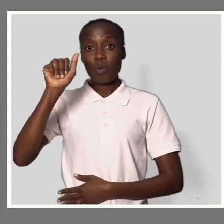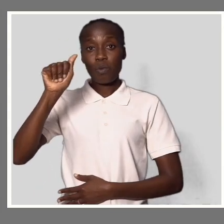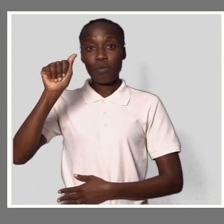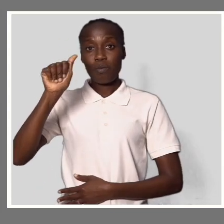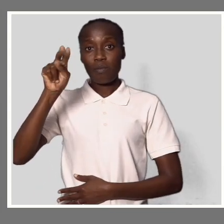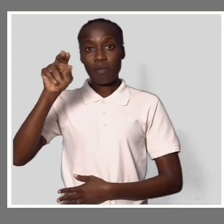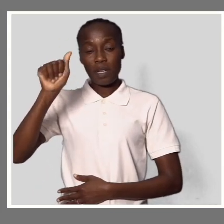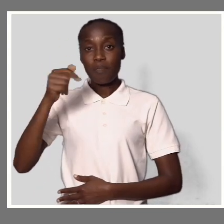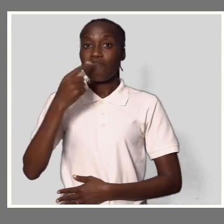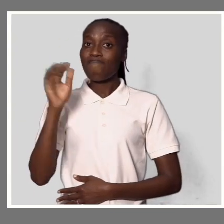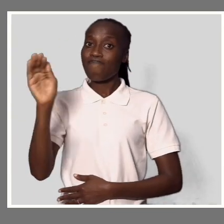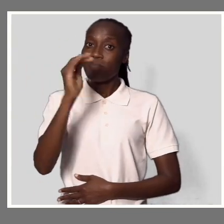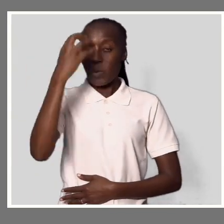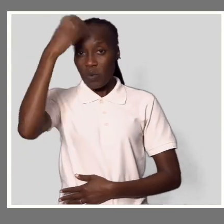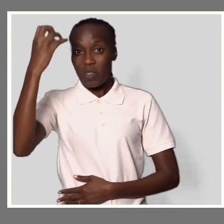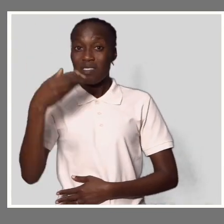um apelo ao governo.